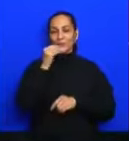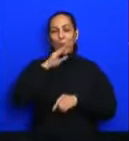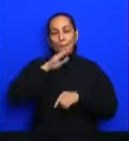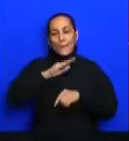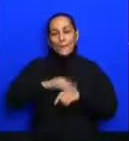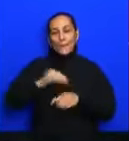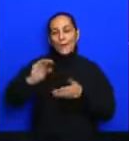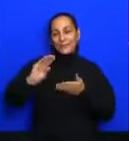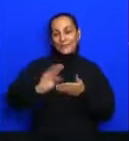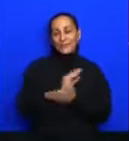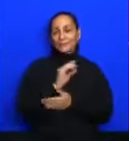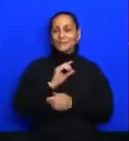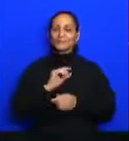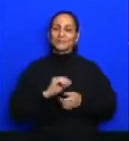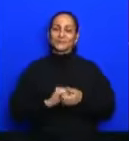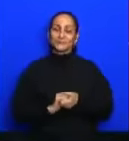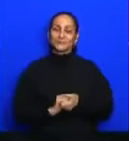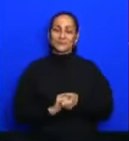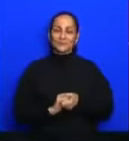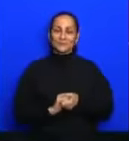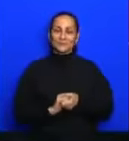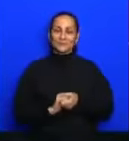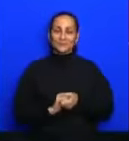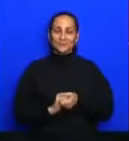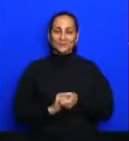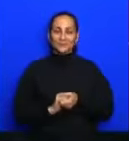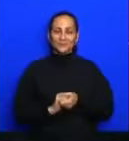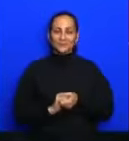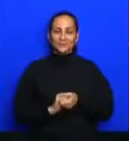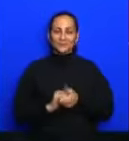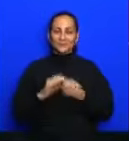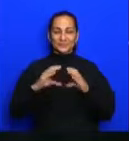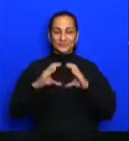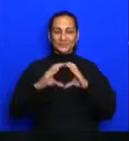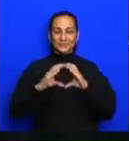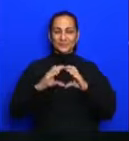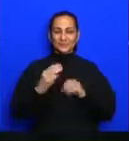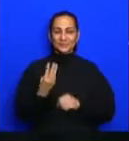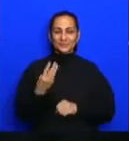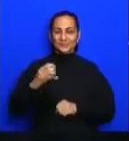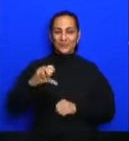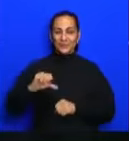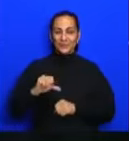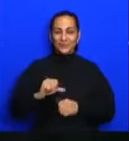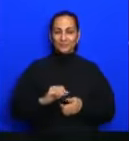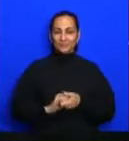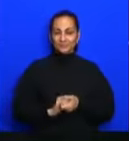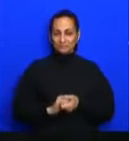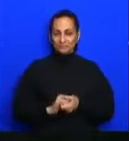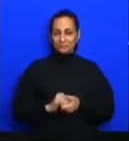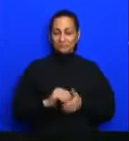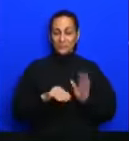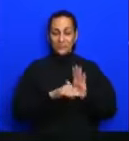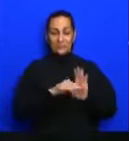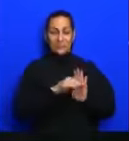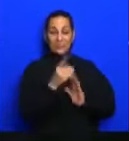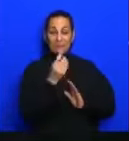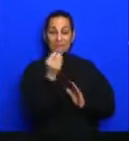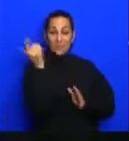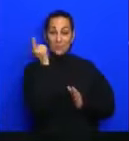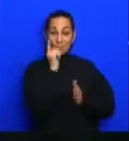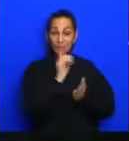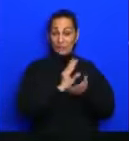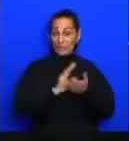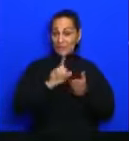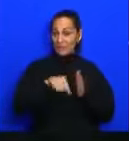e mais chances de ganhar. Mais um número chegando, 39, bola 39. São 10 faixas de